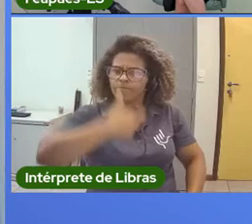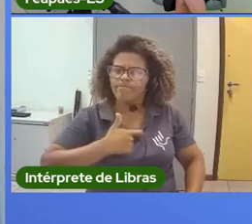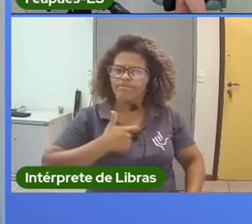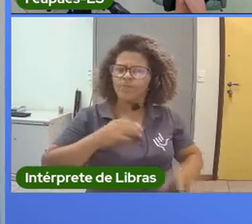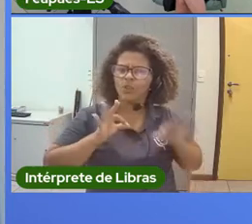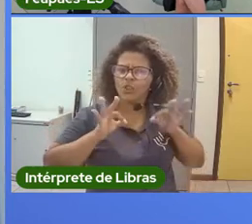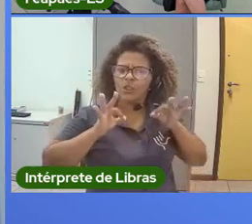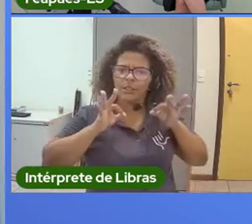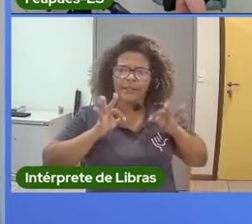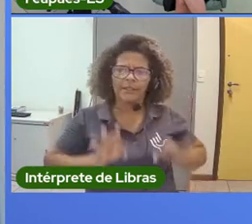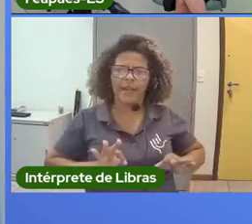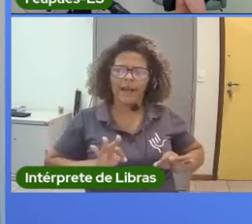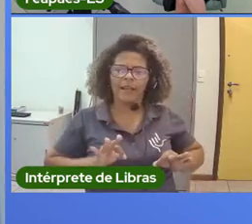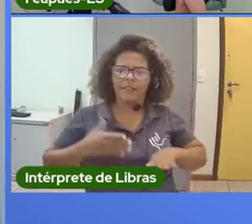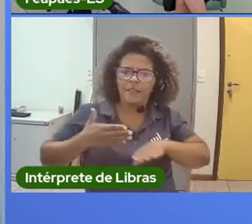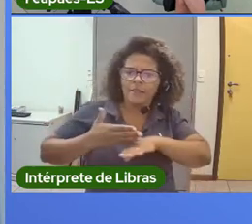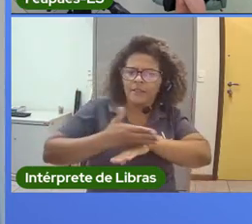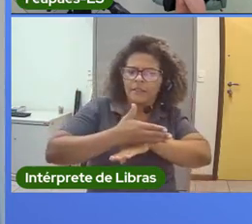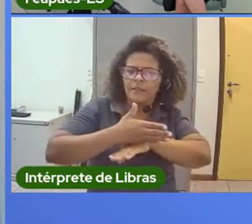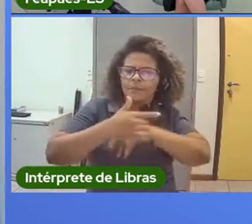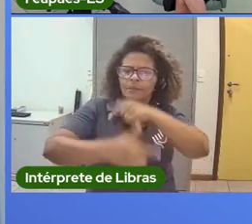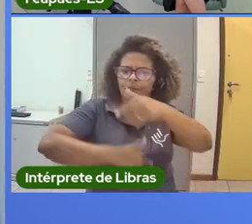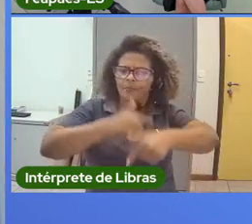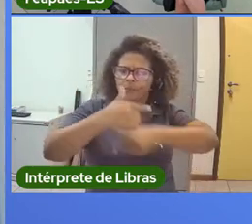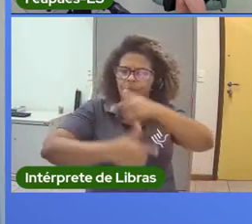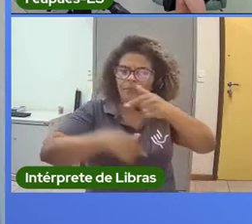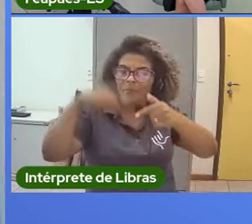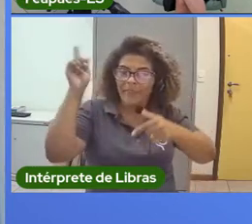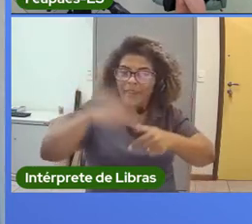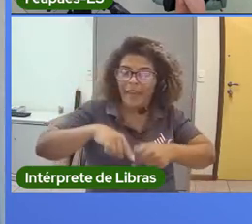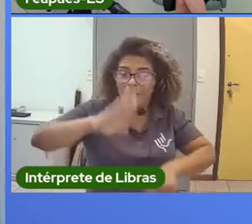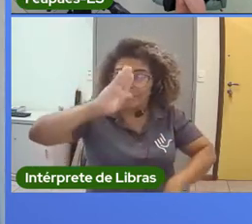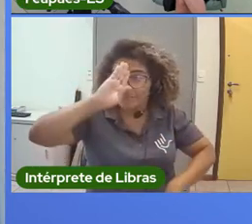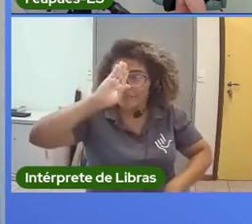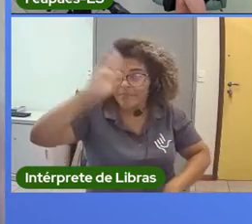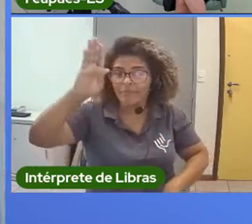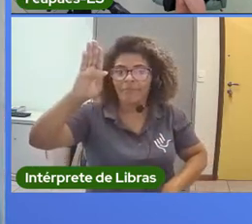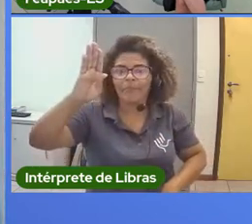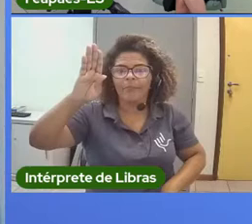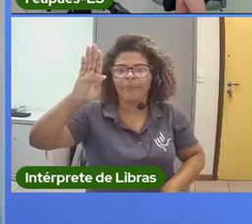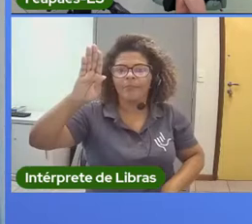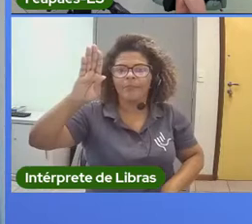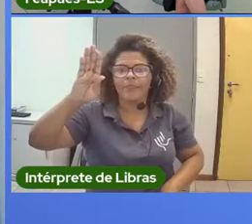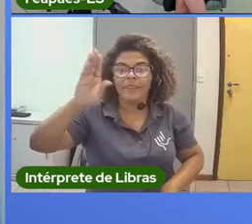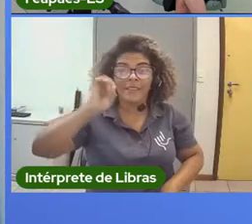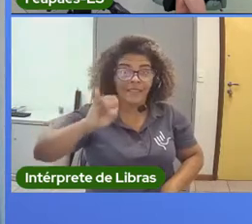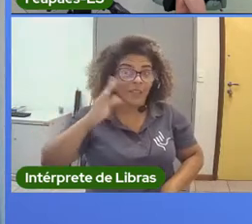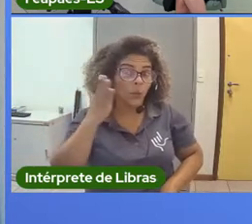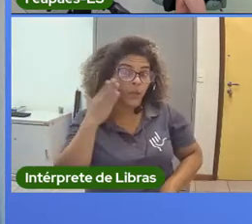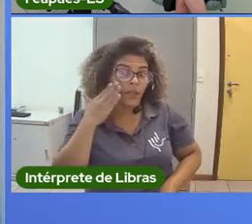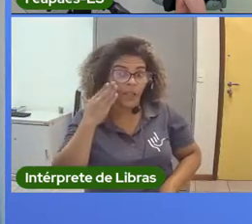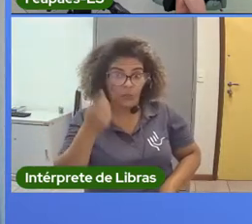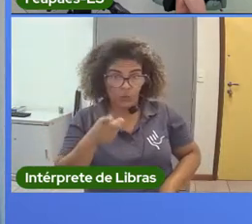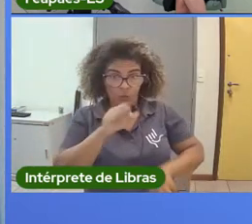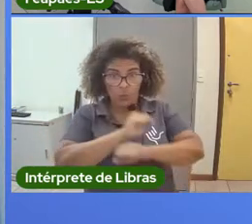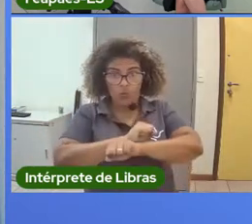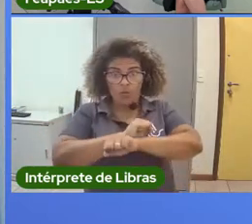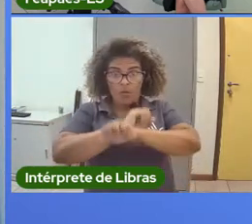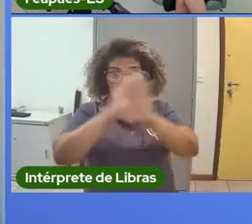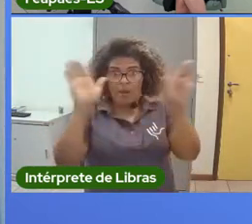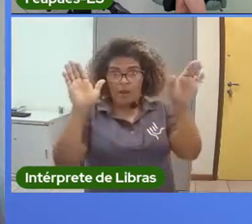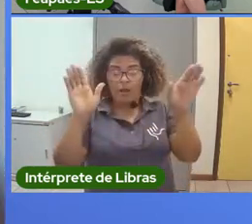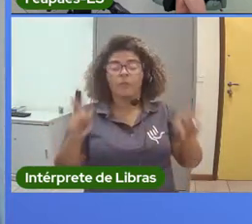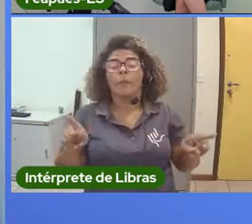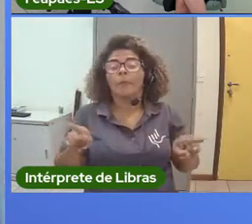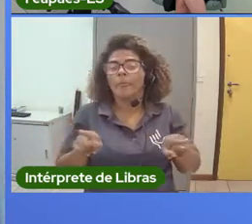o acesso ao trabalho é algo fundamental, sem o qual essa pessoa, inclusive, terá